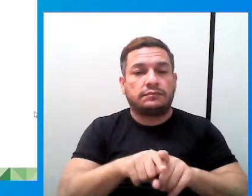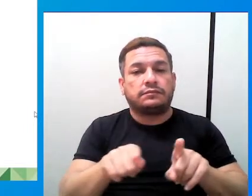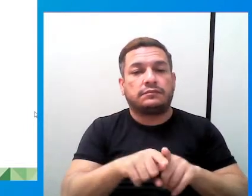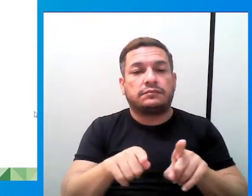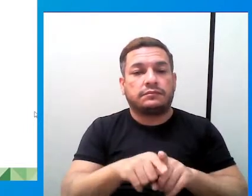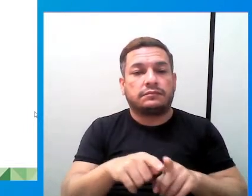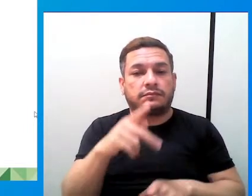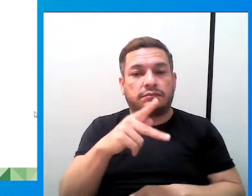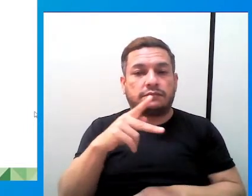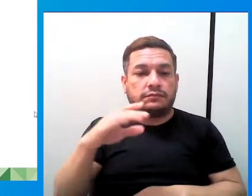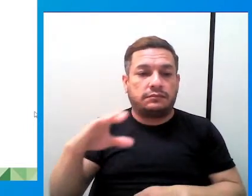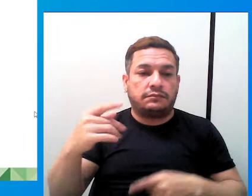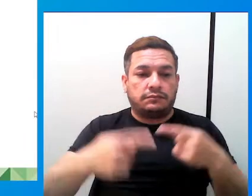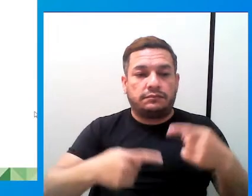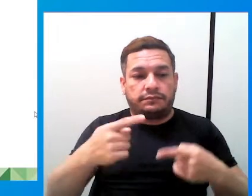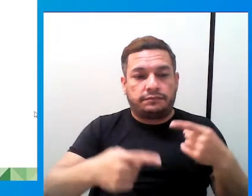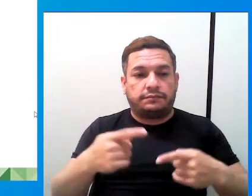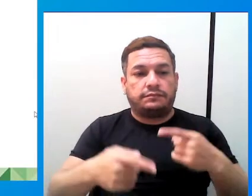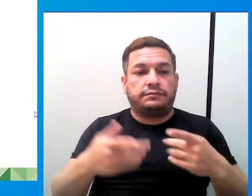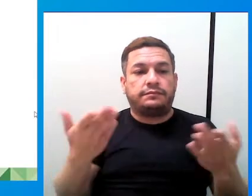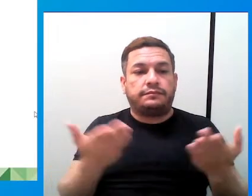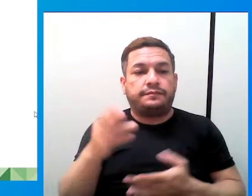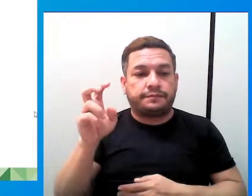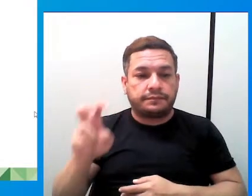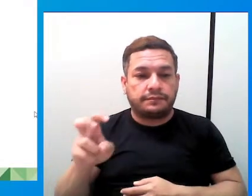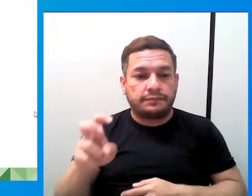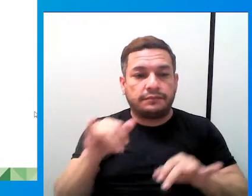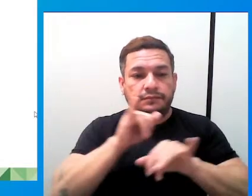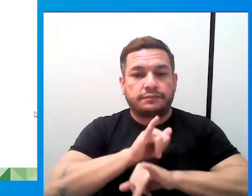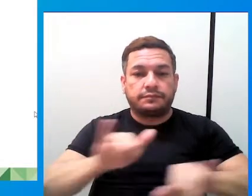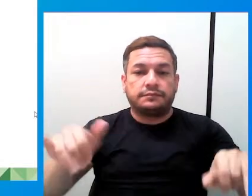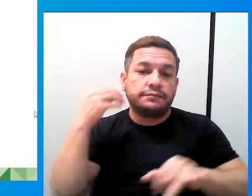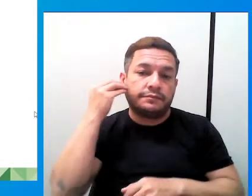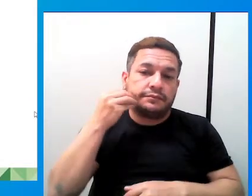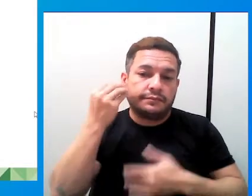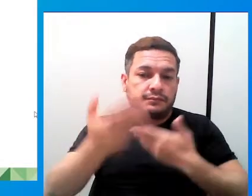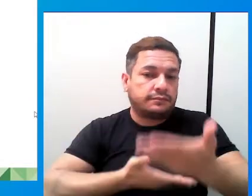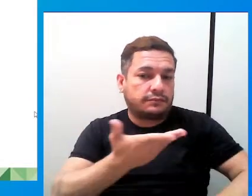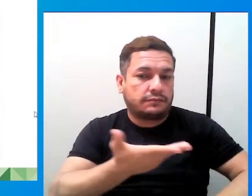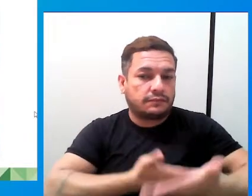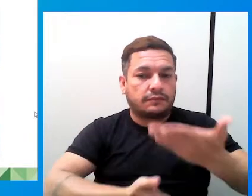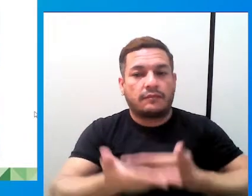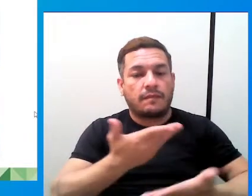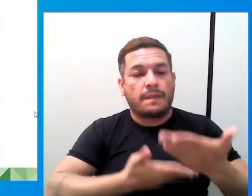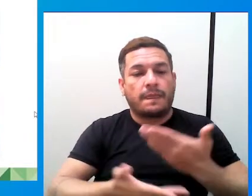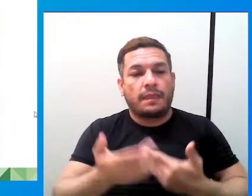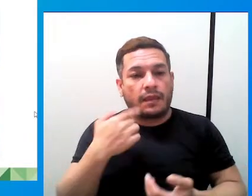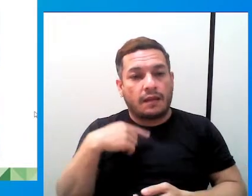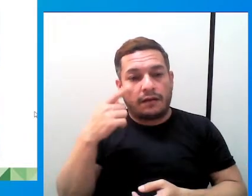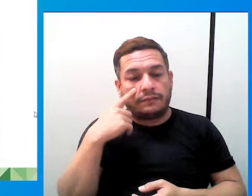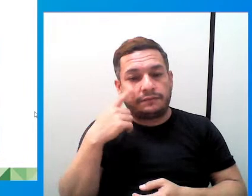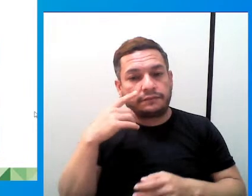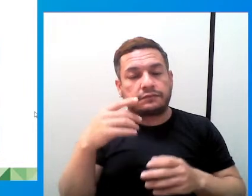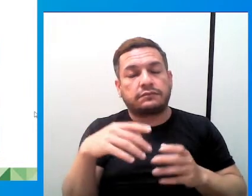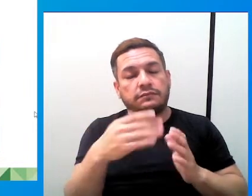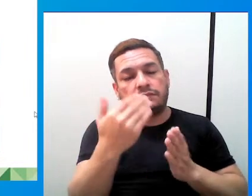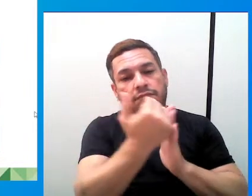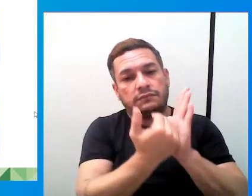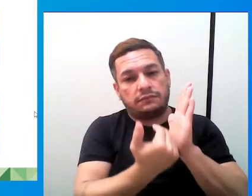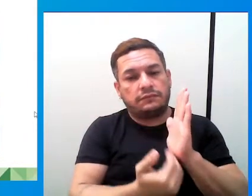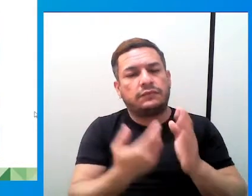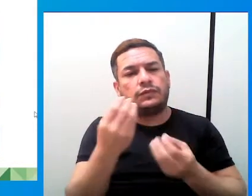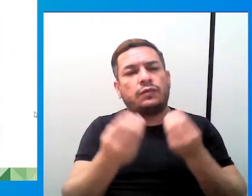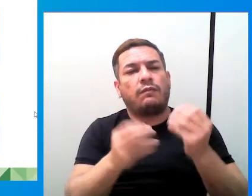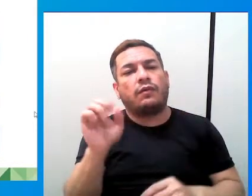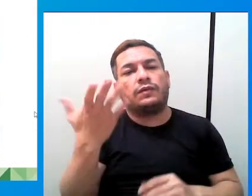política, e agora estamos vivenciando a etapa 5, que é a divulgação dessas experiências. Aqui tem um detalhamento de cada etapa, né? Eu